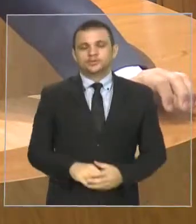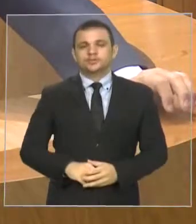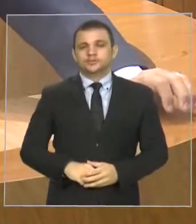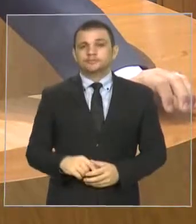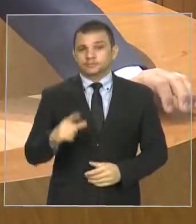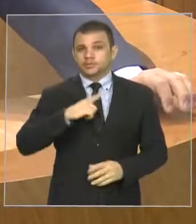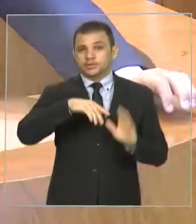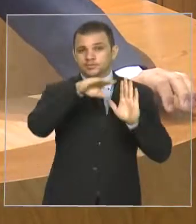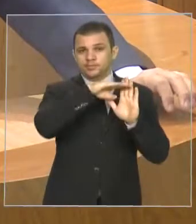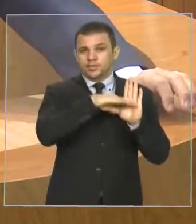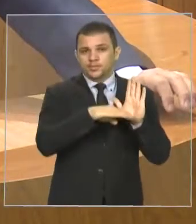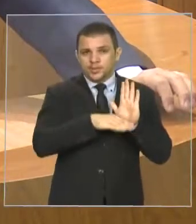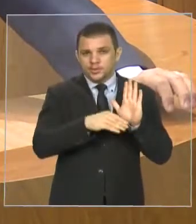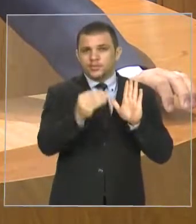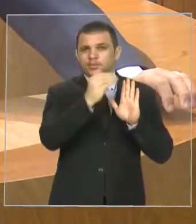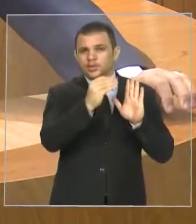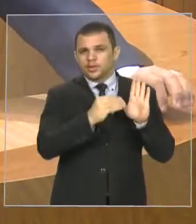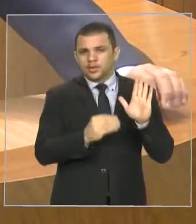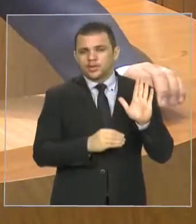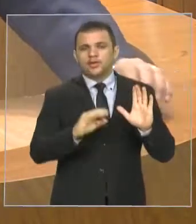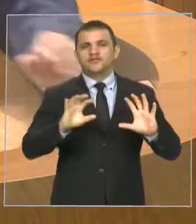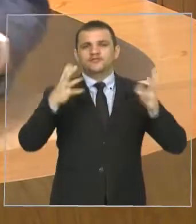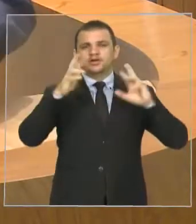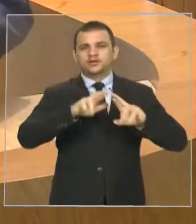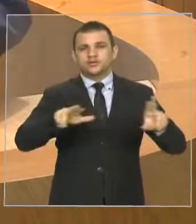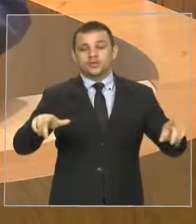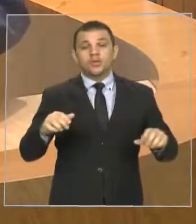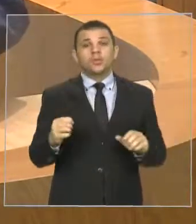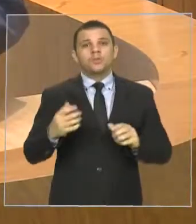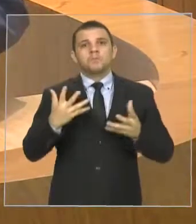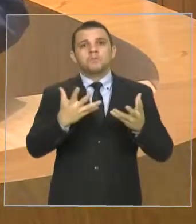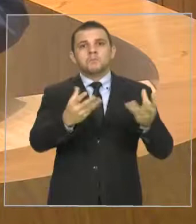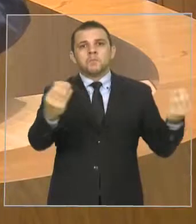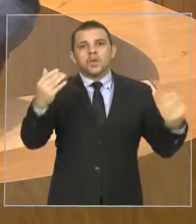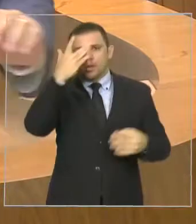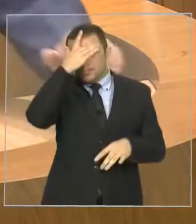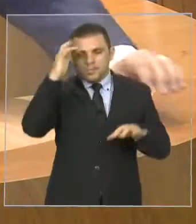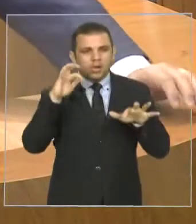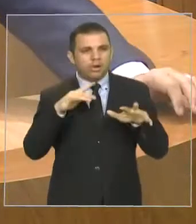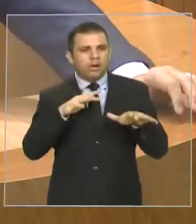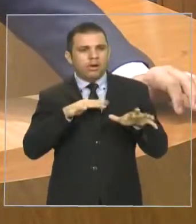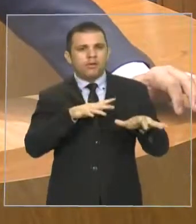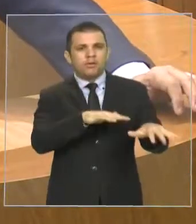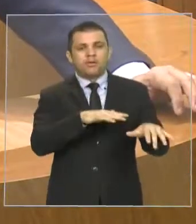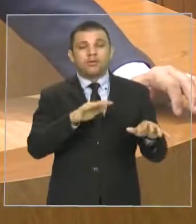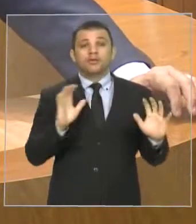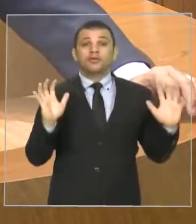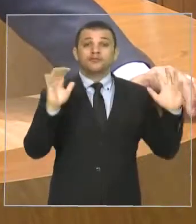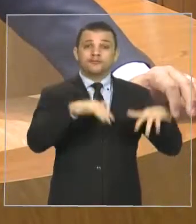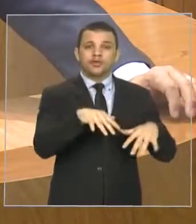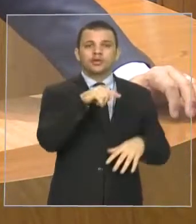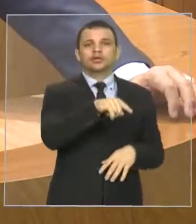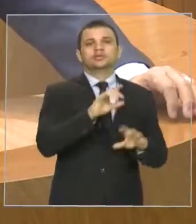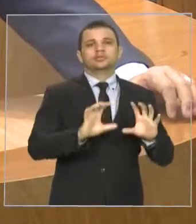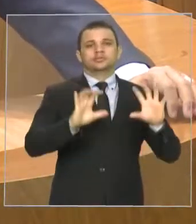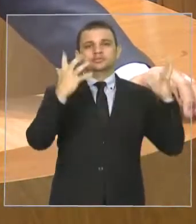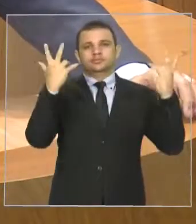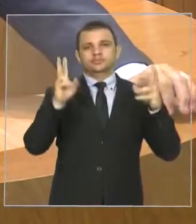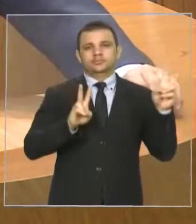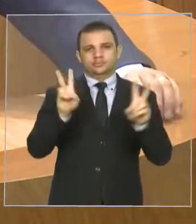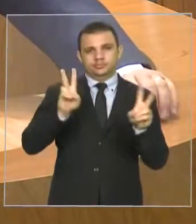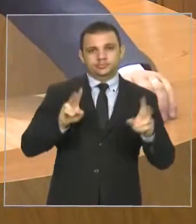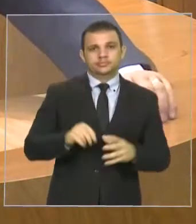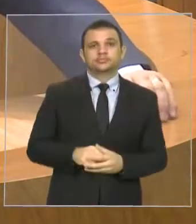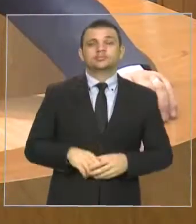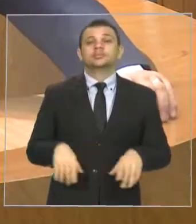festiva nós tivemos uma multidão na cidade de são benedito comemorar no período carnavalesco assim como